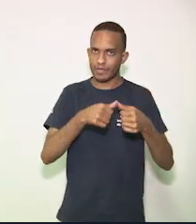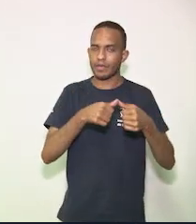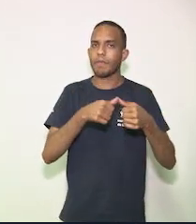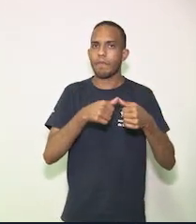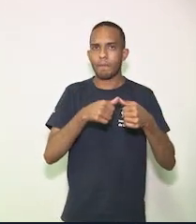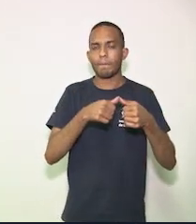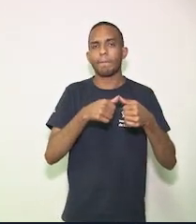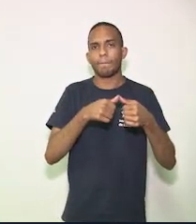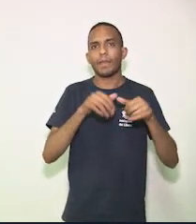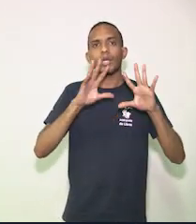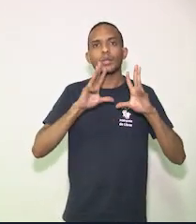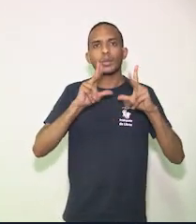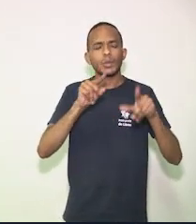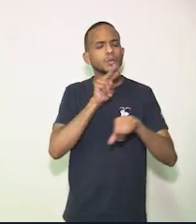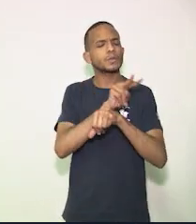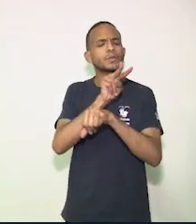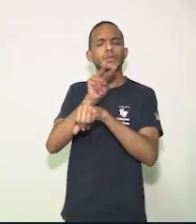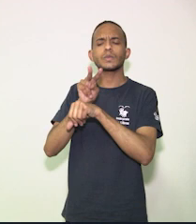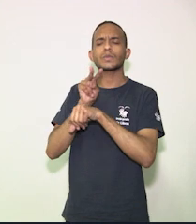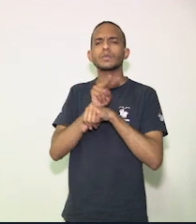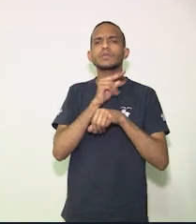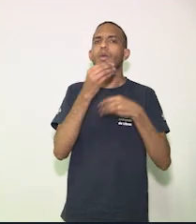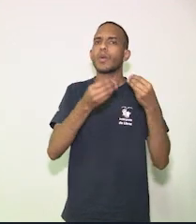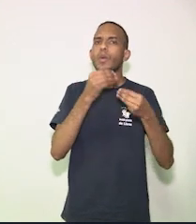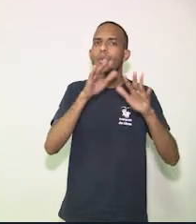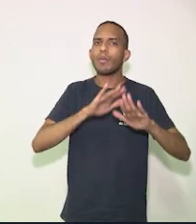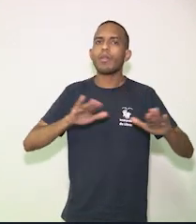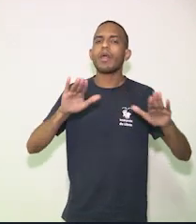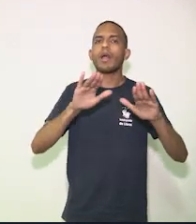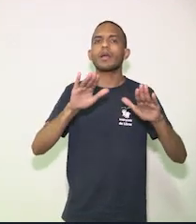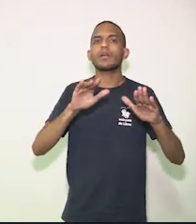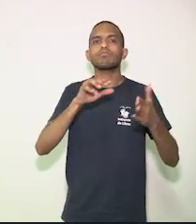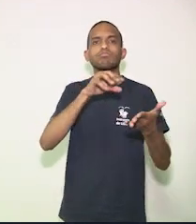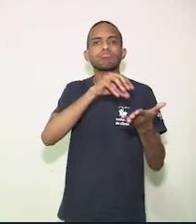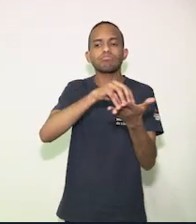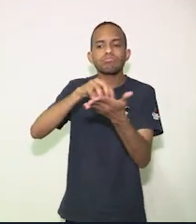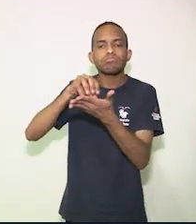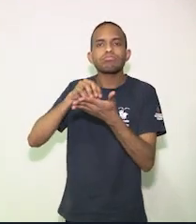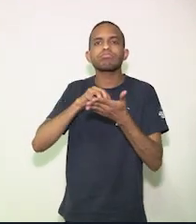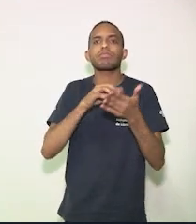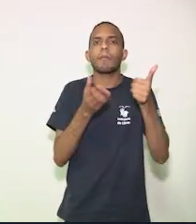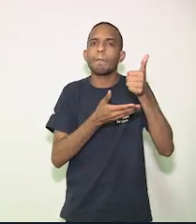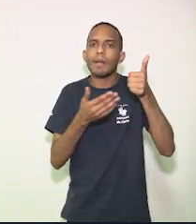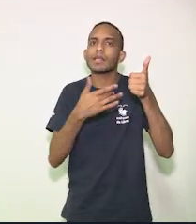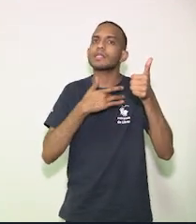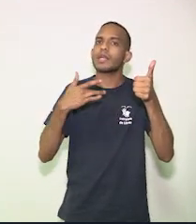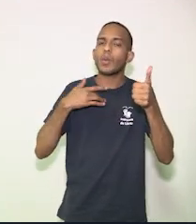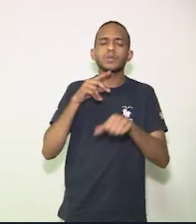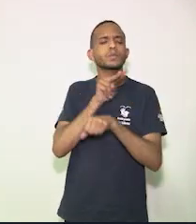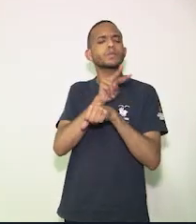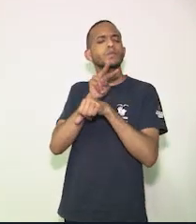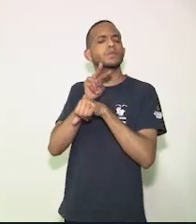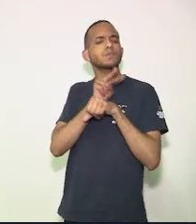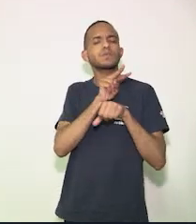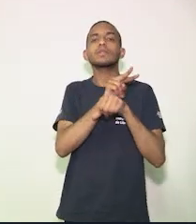em casa. Todo o monitoramento era feito nesse momento pelas unidades básicas.